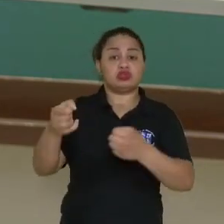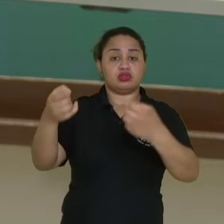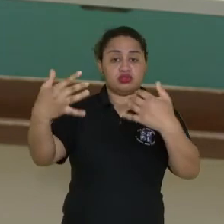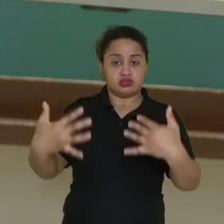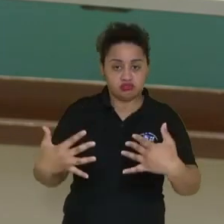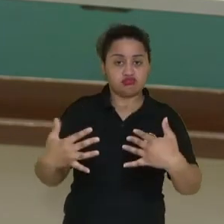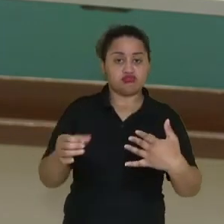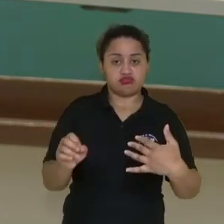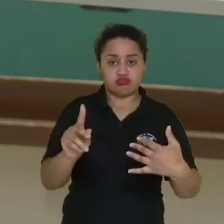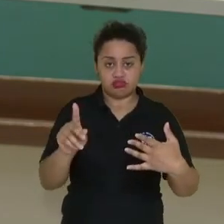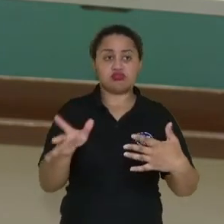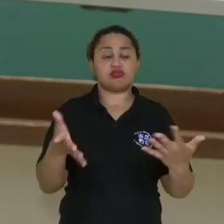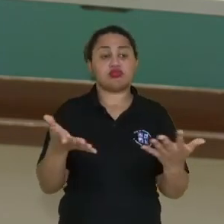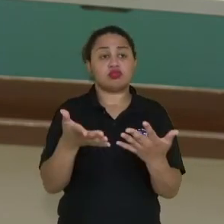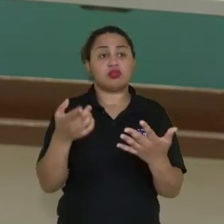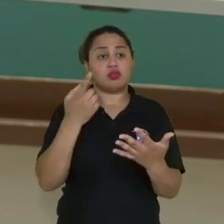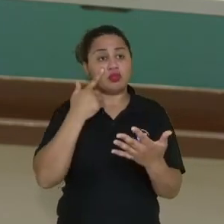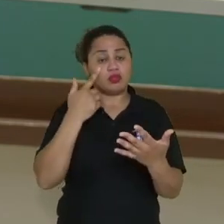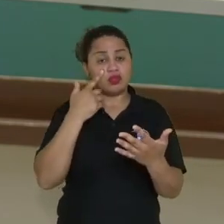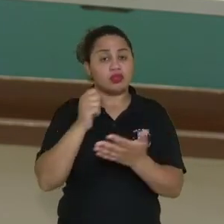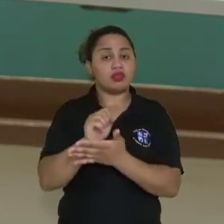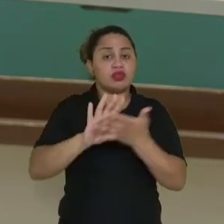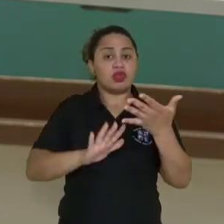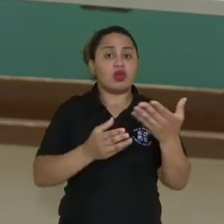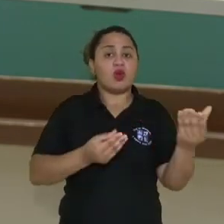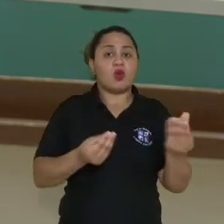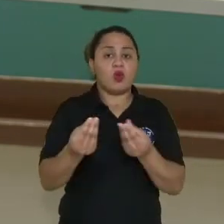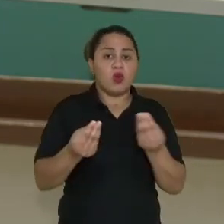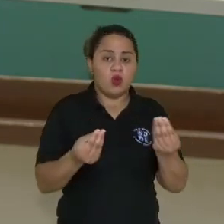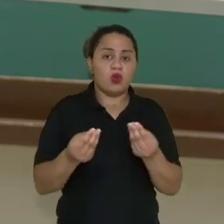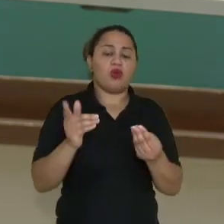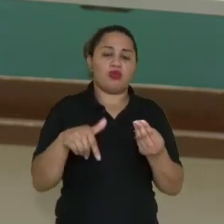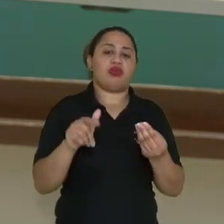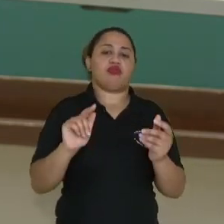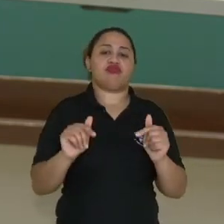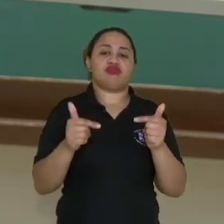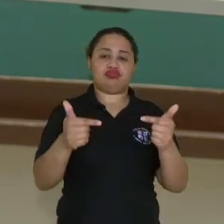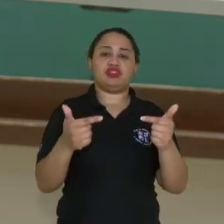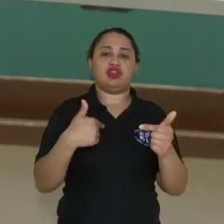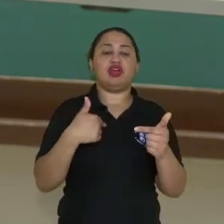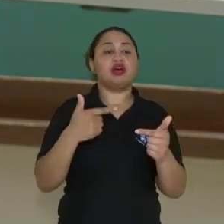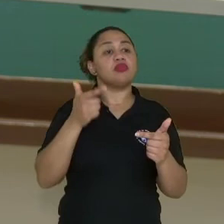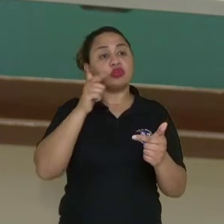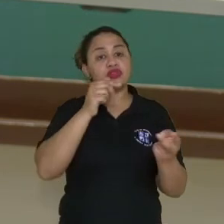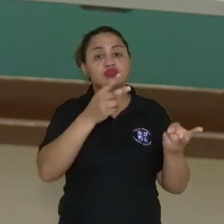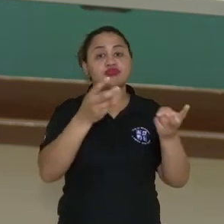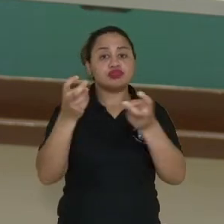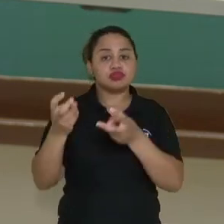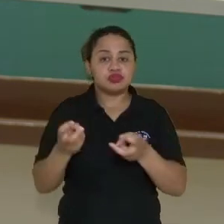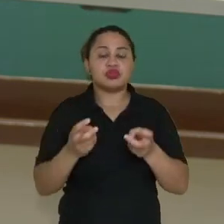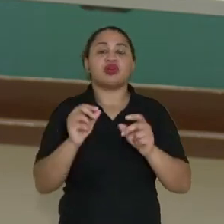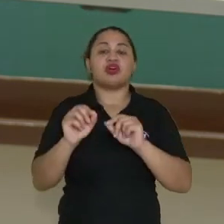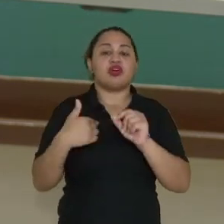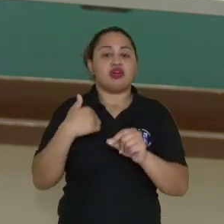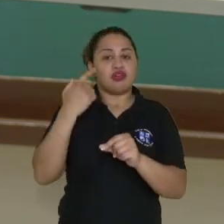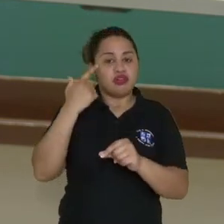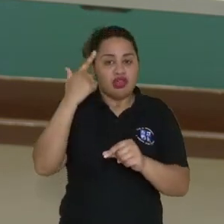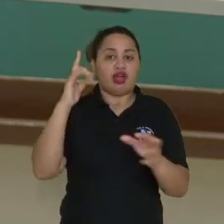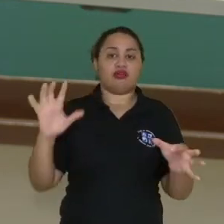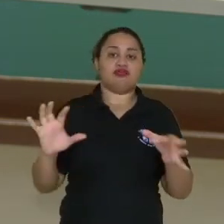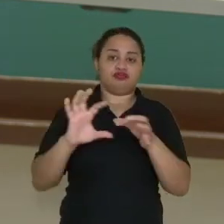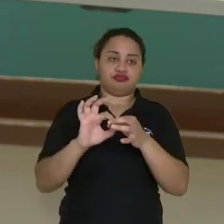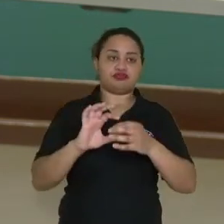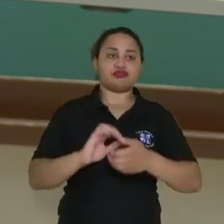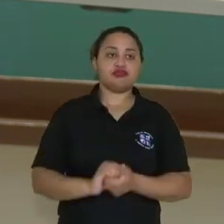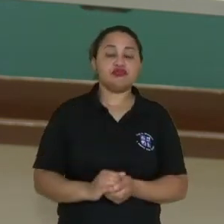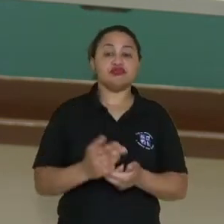explicativa, certo? Vamos ver nos exercícios como que isso funciona melhor para visualizar melhor essa ideia do uso das conjunções. Observem